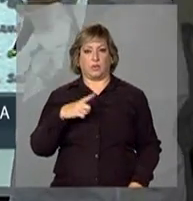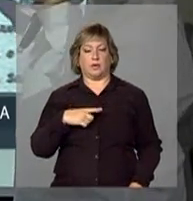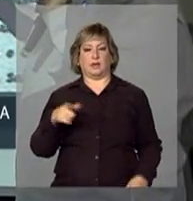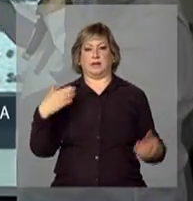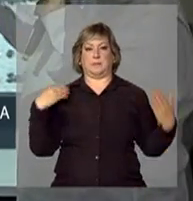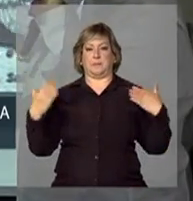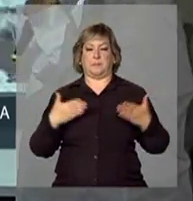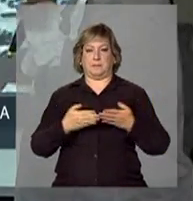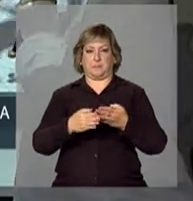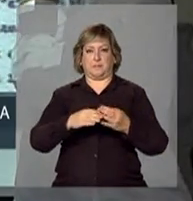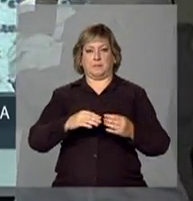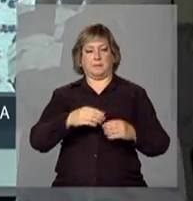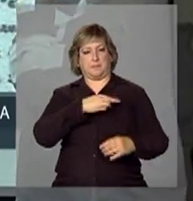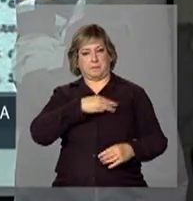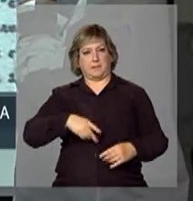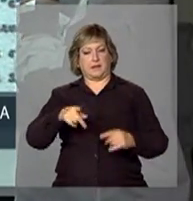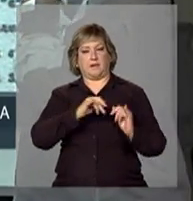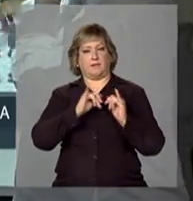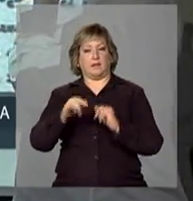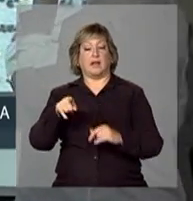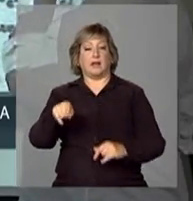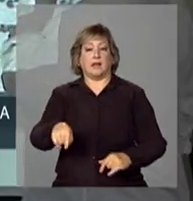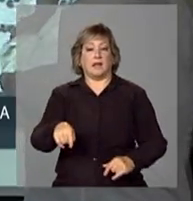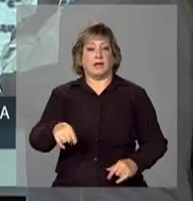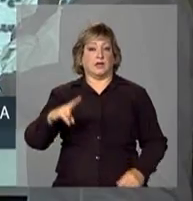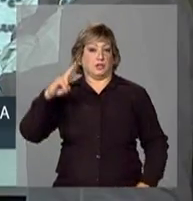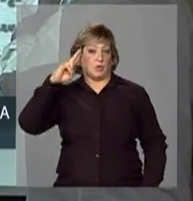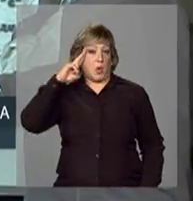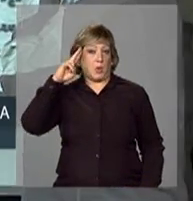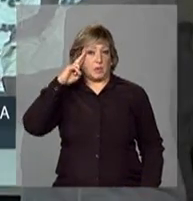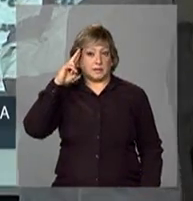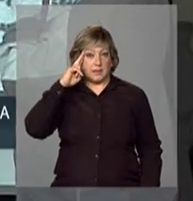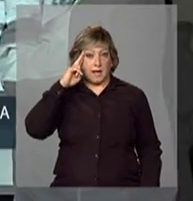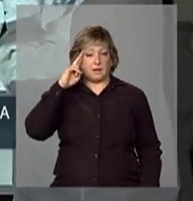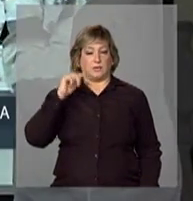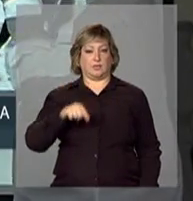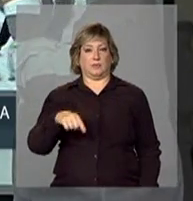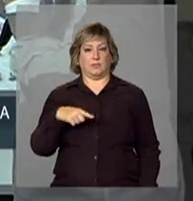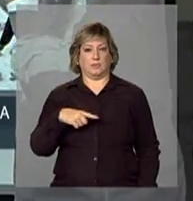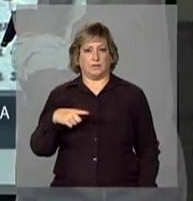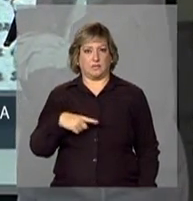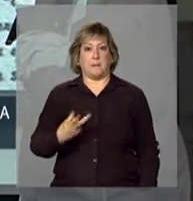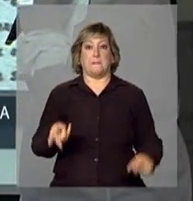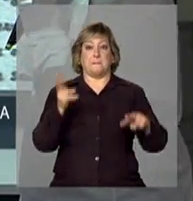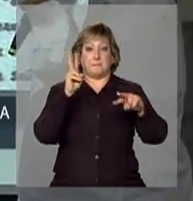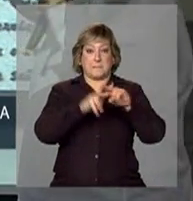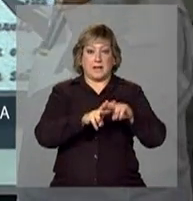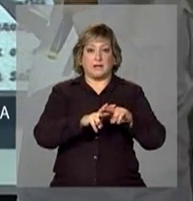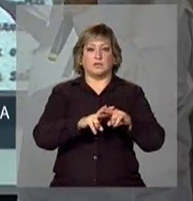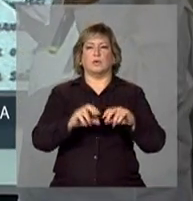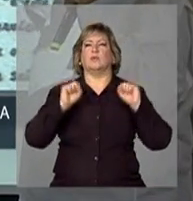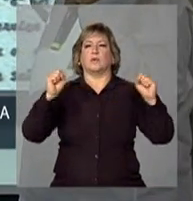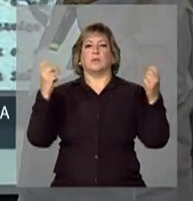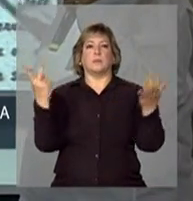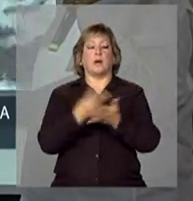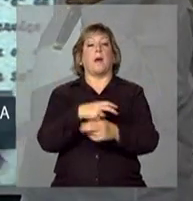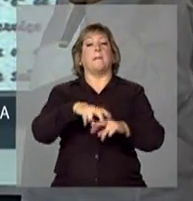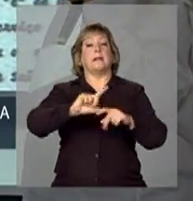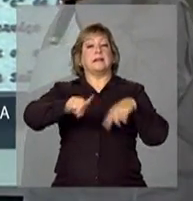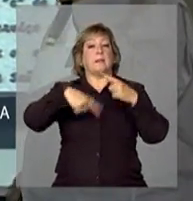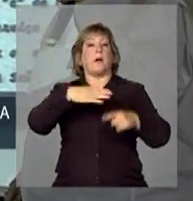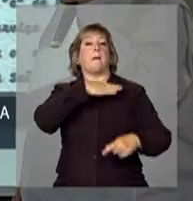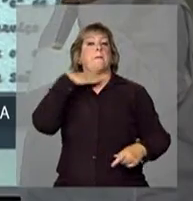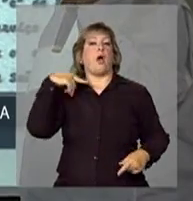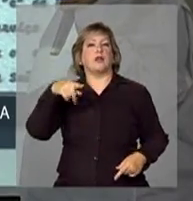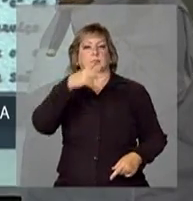O soldado, né, Gilberto, foi preso numa dessas manifestações ocorridas logo após a morte do estudante. No caso,